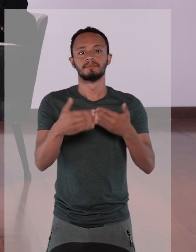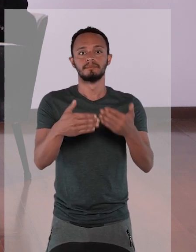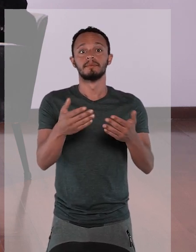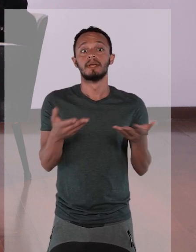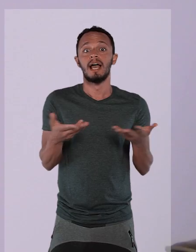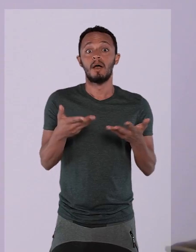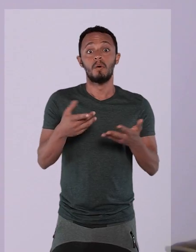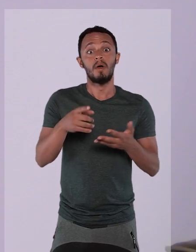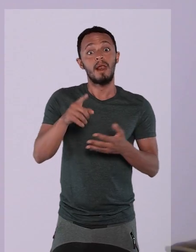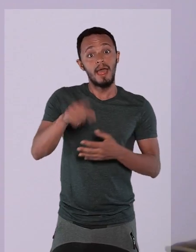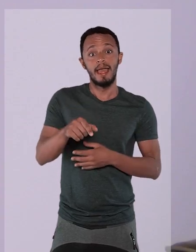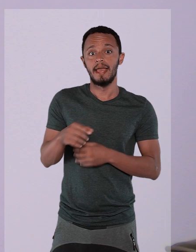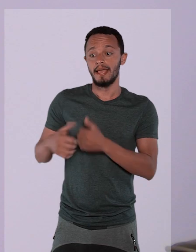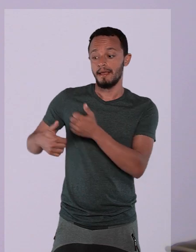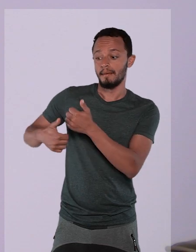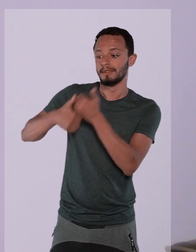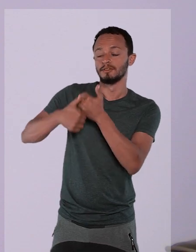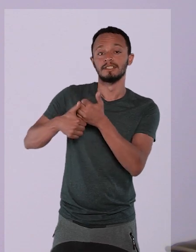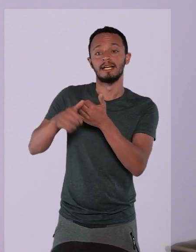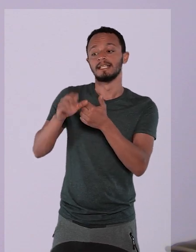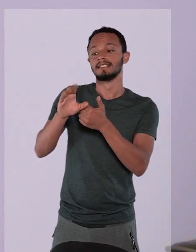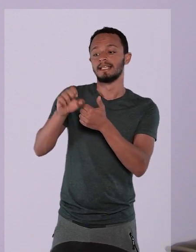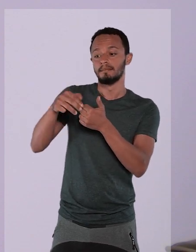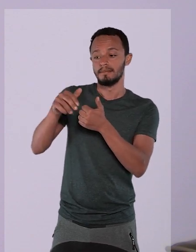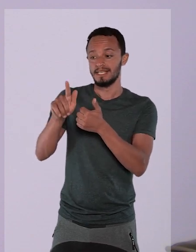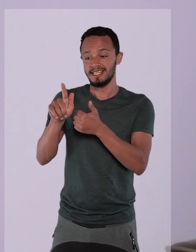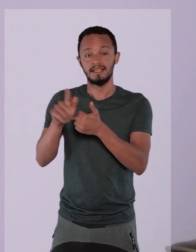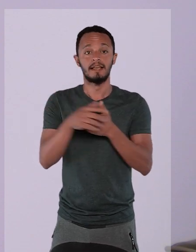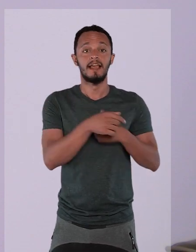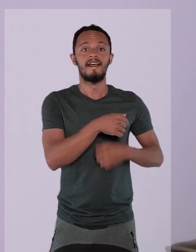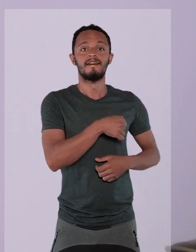pela CEMIG, pela Vale, pela Uzi Minas.